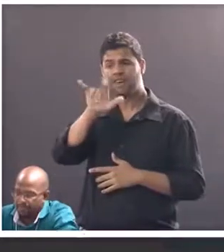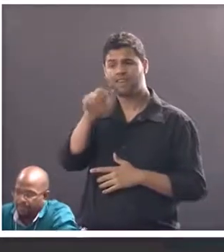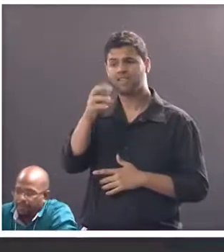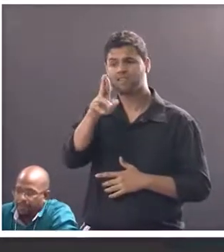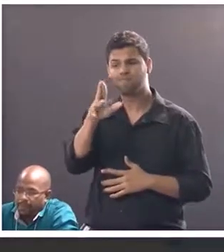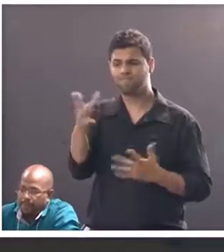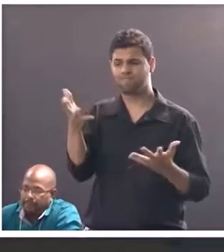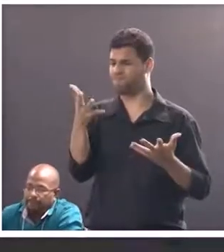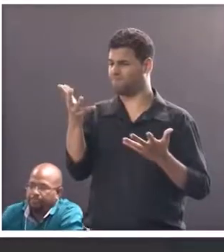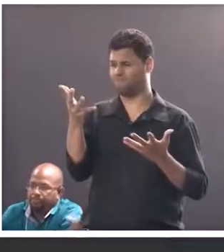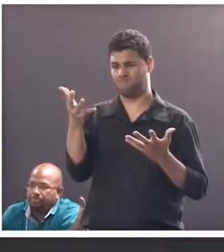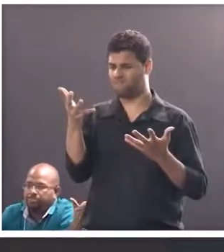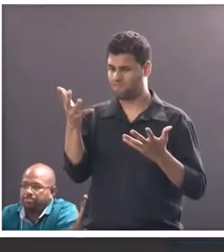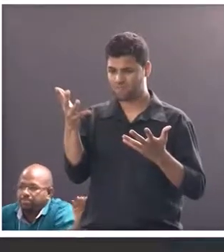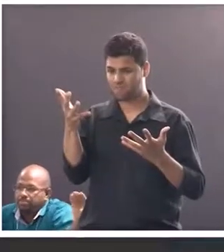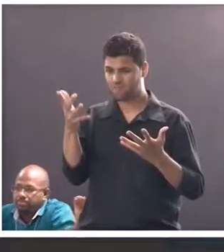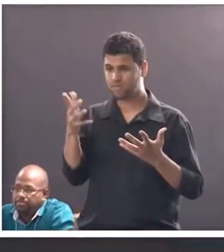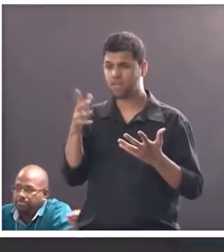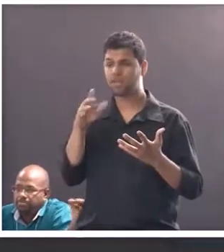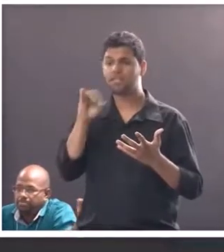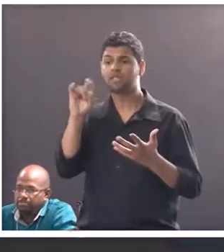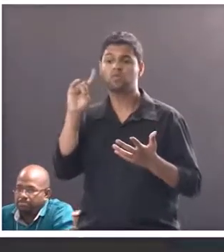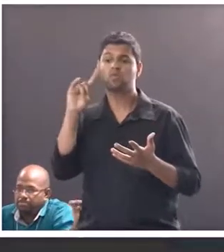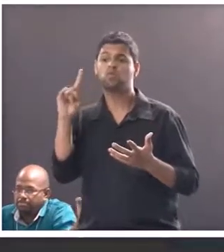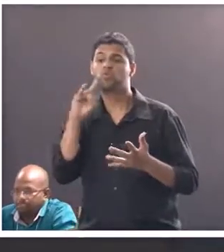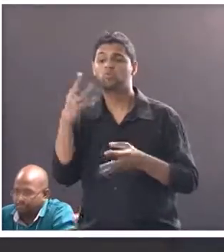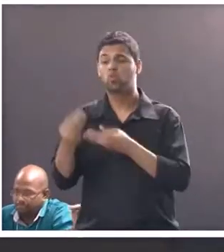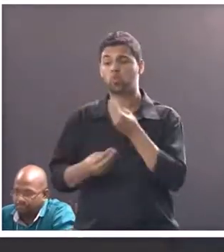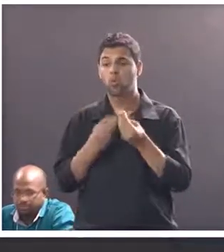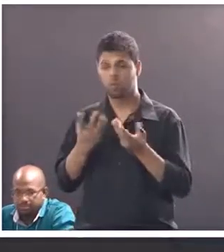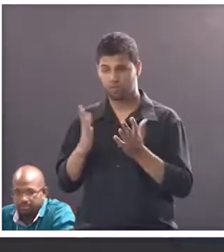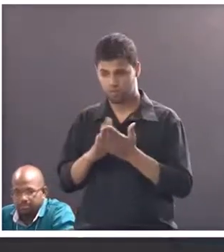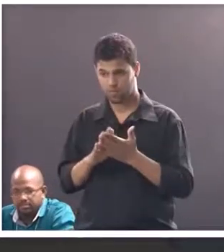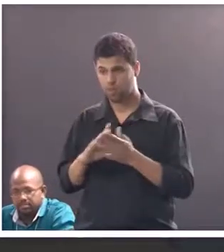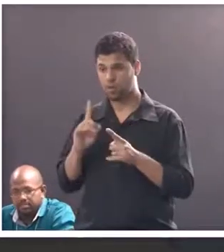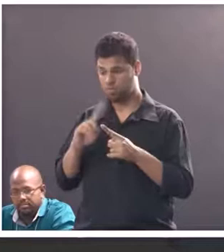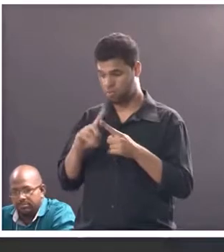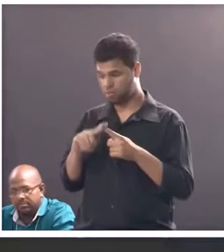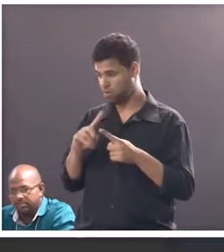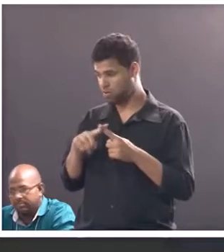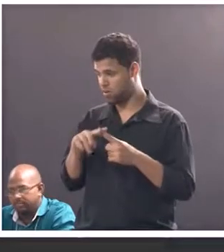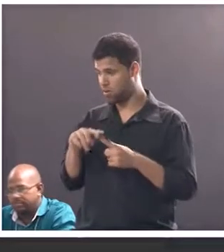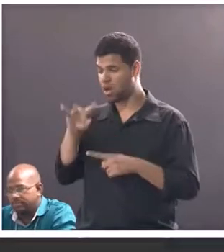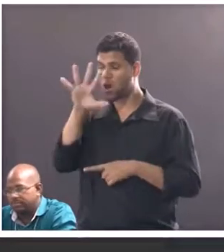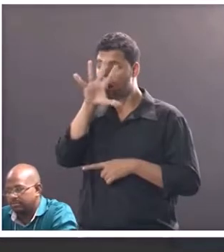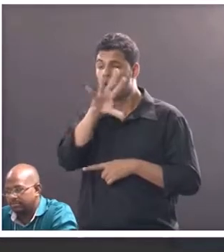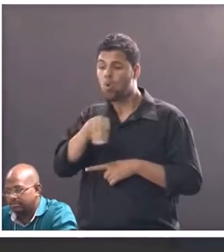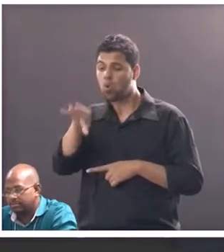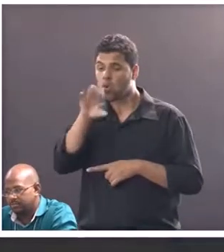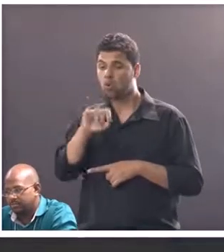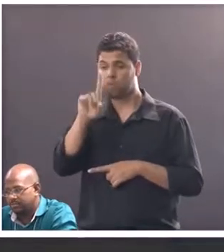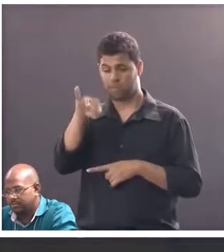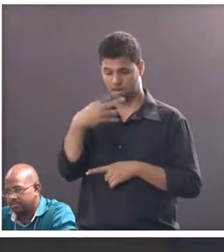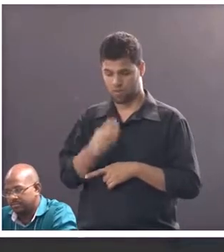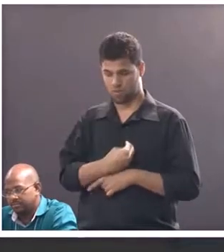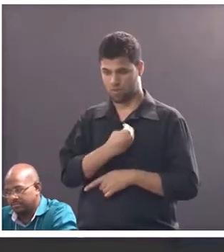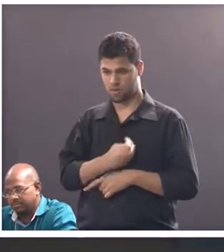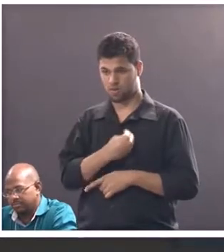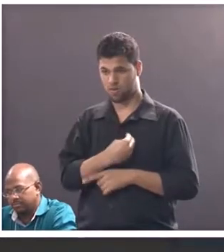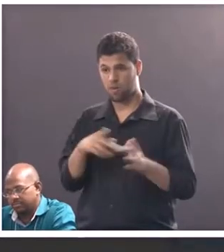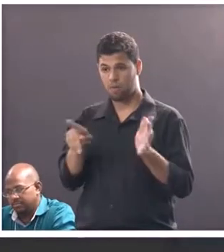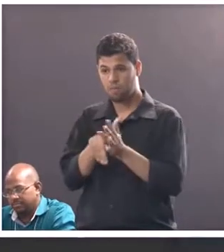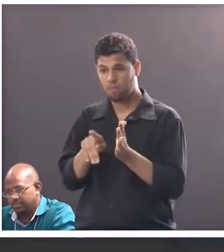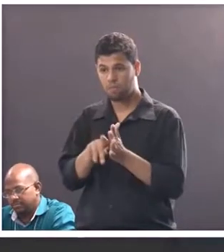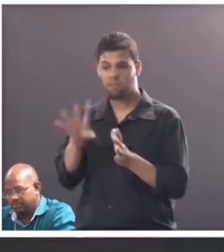interagindo. Porque a fala, isso aqui, oralmente, é pra gente, é pra nossa vivência. Tem que ficar assim,